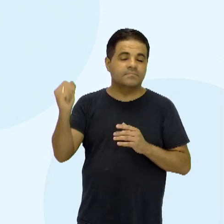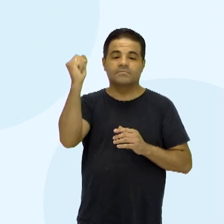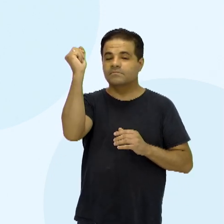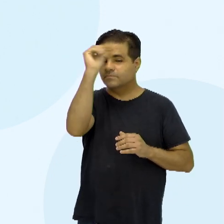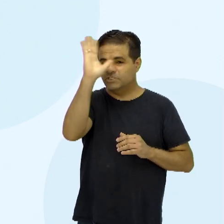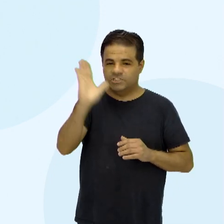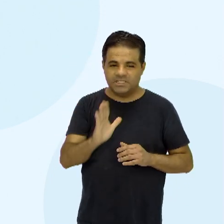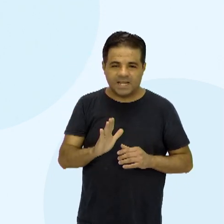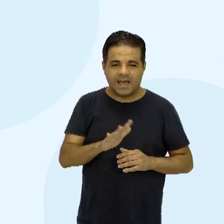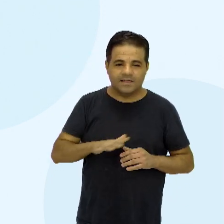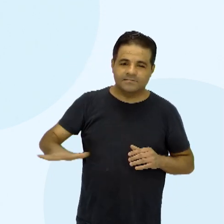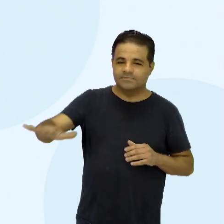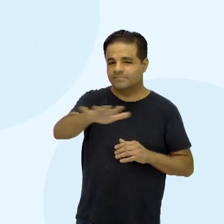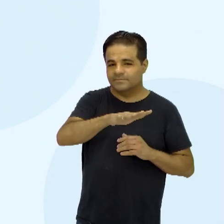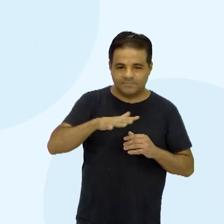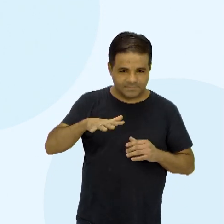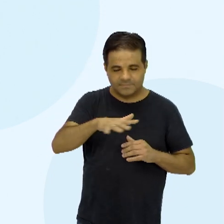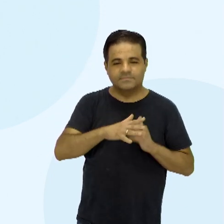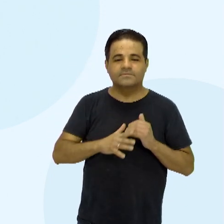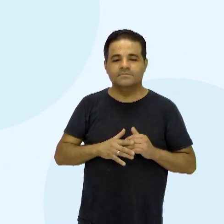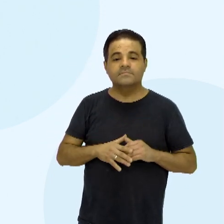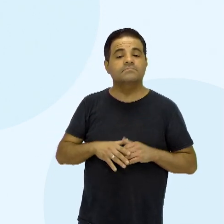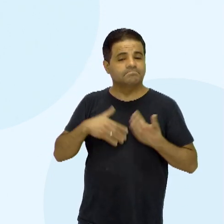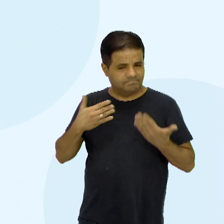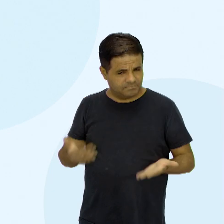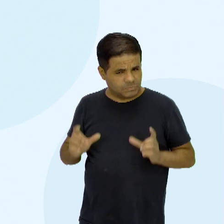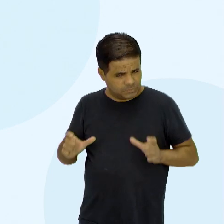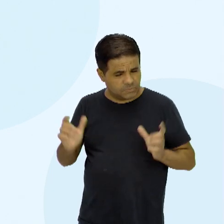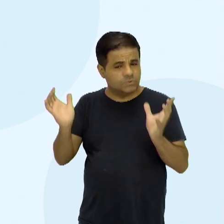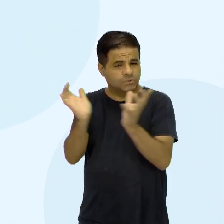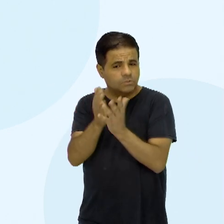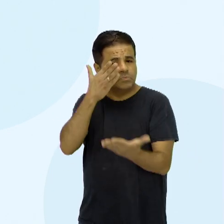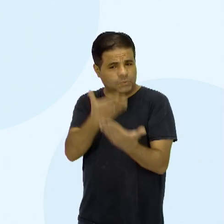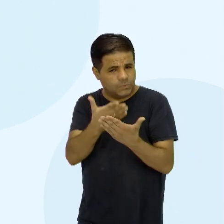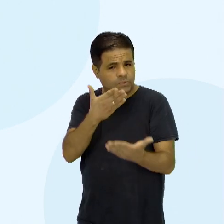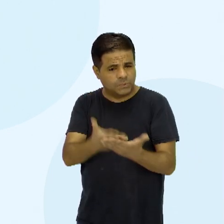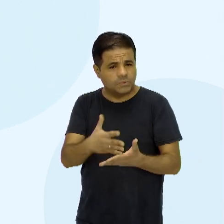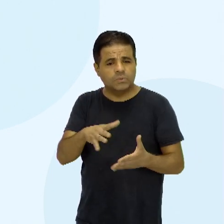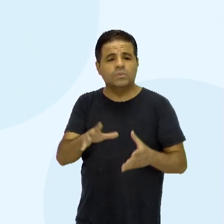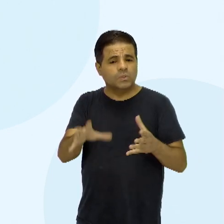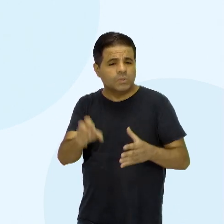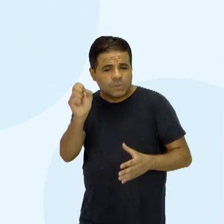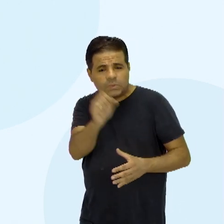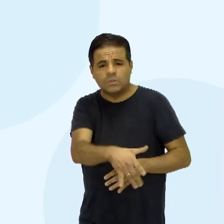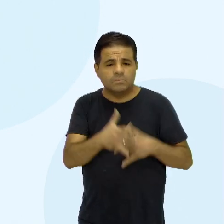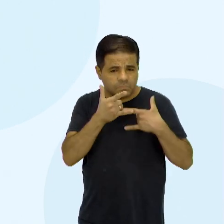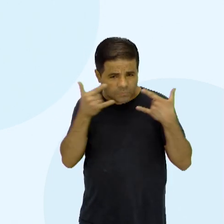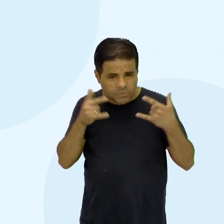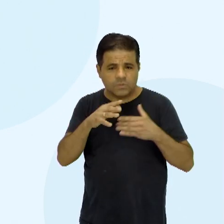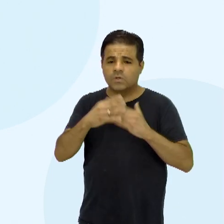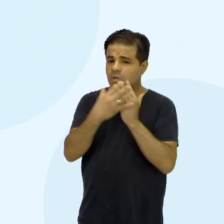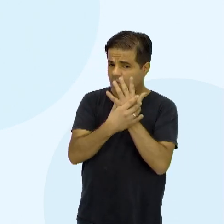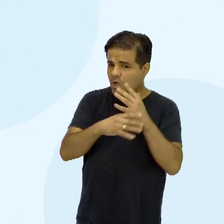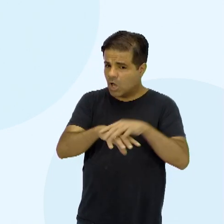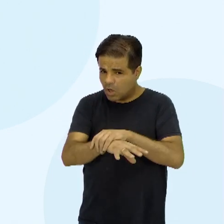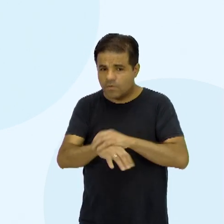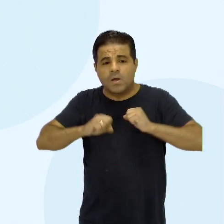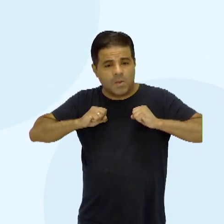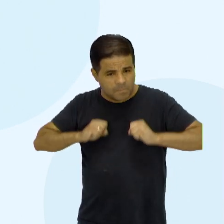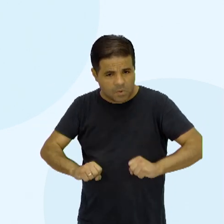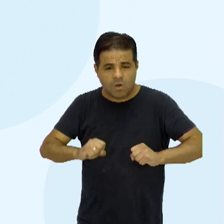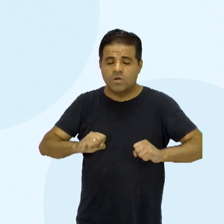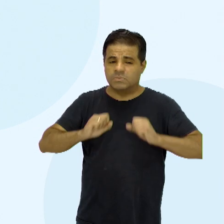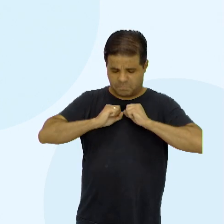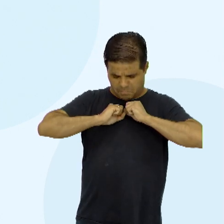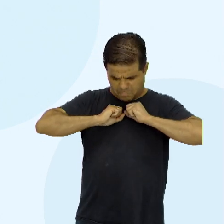Brasil. Continuemos a leitura. Segundo especialistas, o descarte incorreto das máscaras e luvas pode